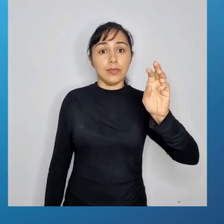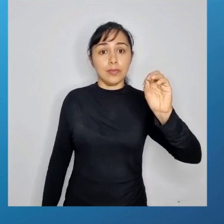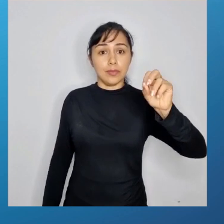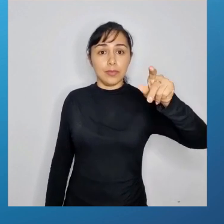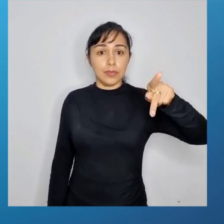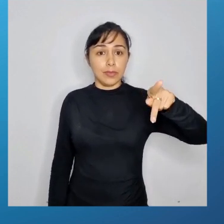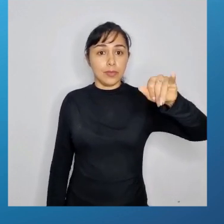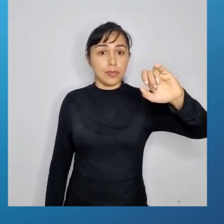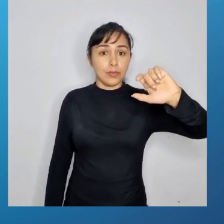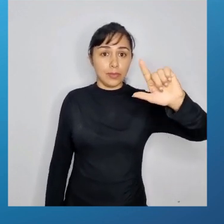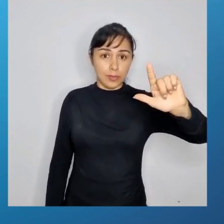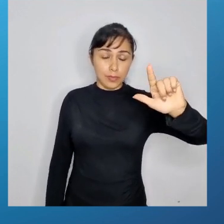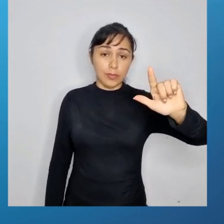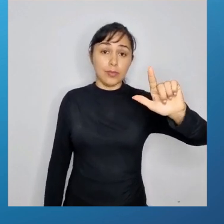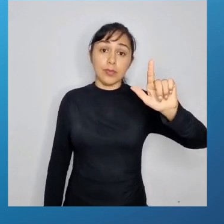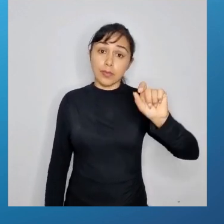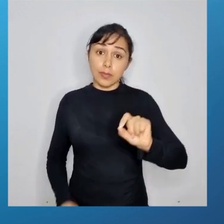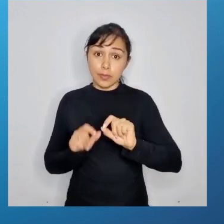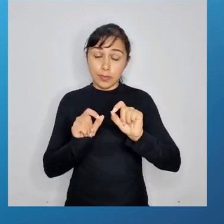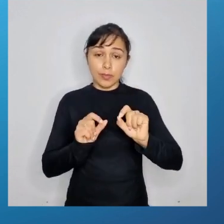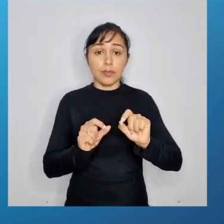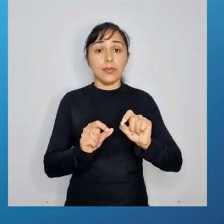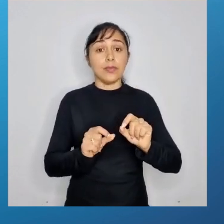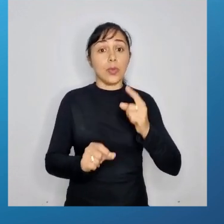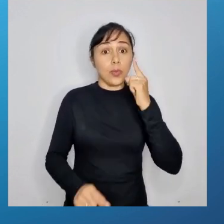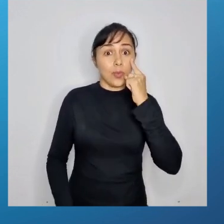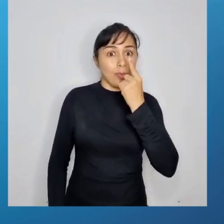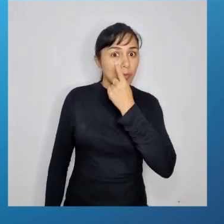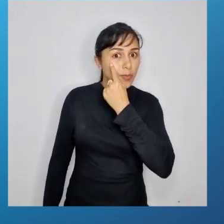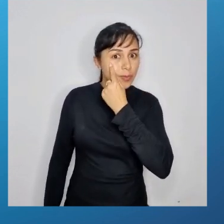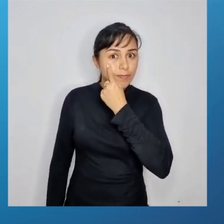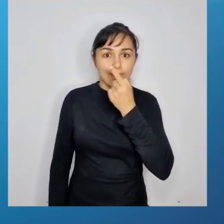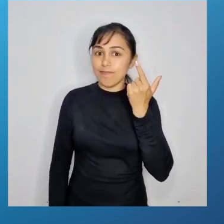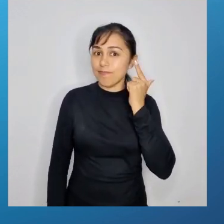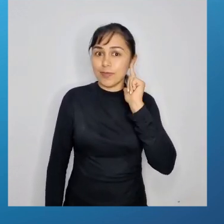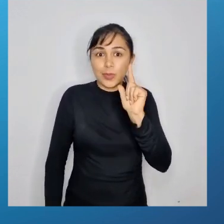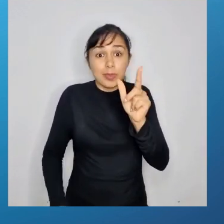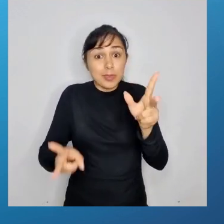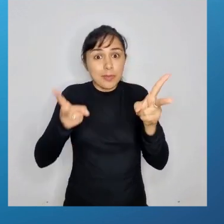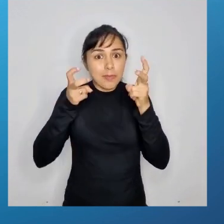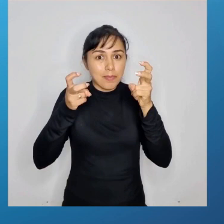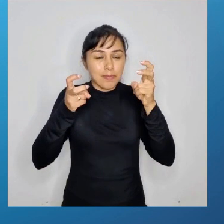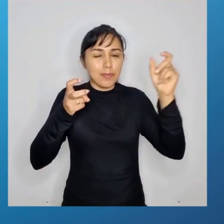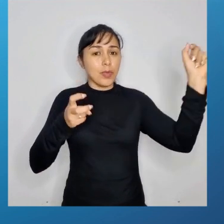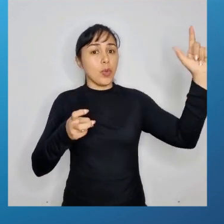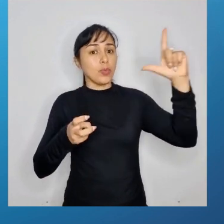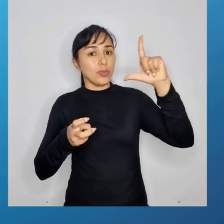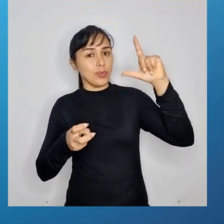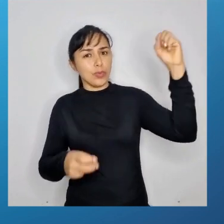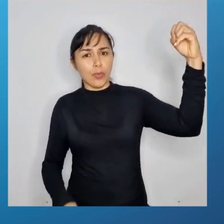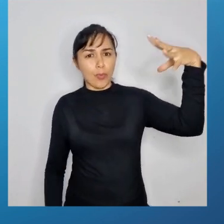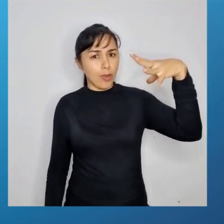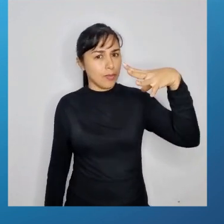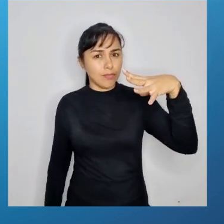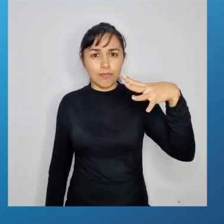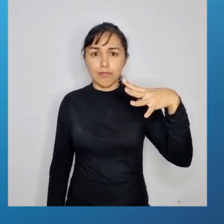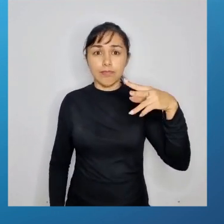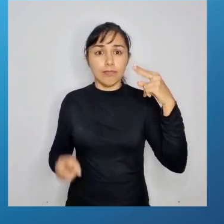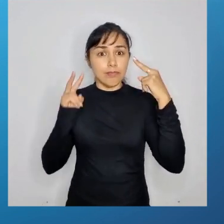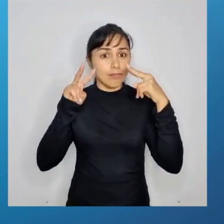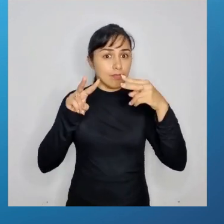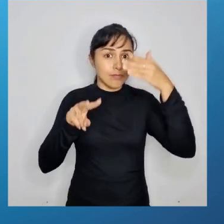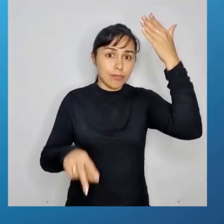cobra cega? Nesses animais, o olho é totalmente atrofiado. Então nós temos aqui pouca luminosidade, pouca percepção